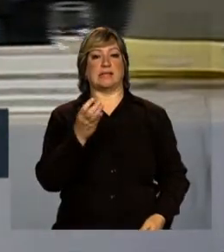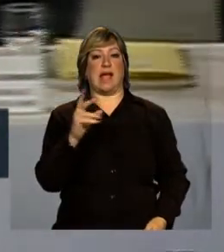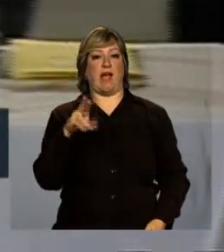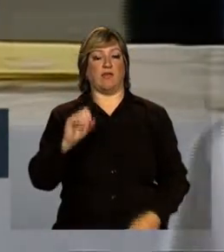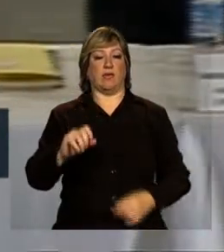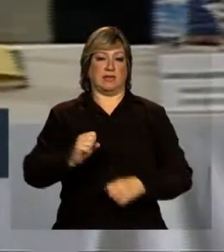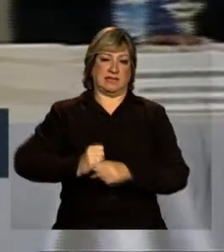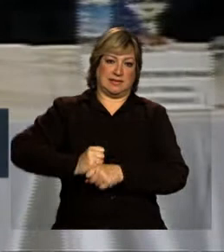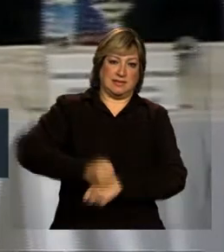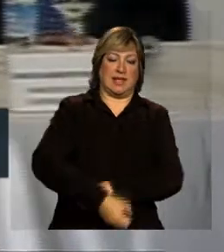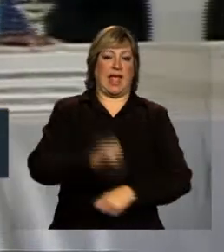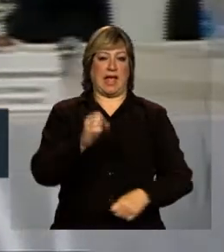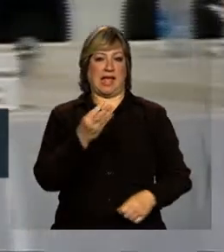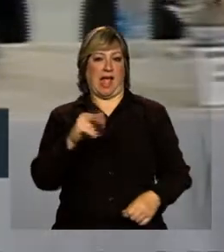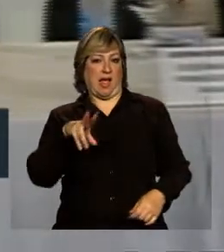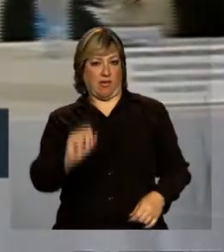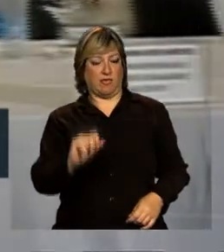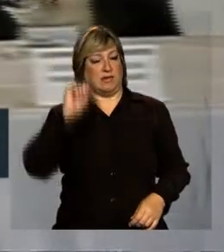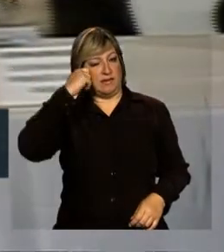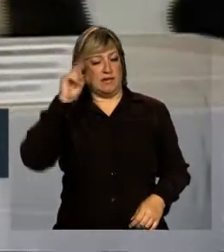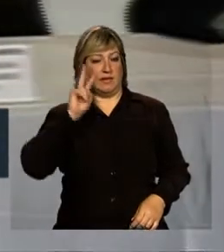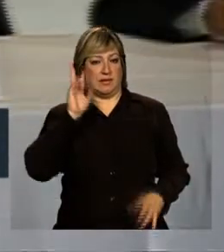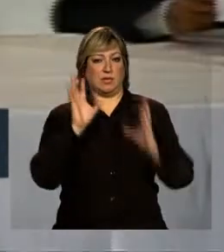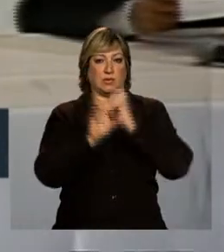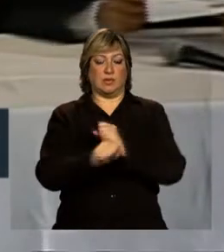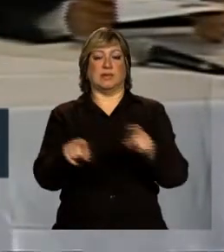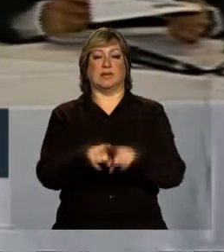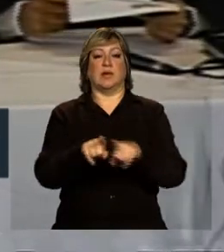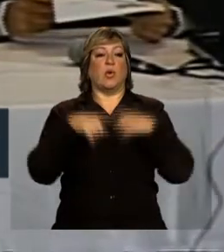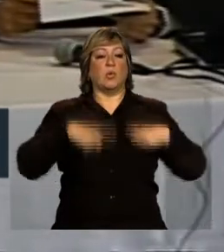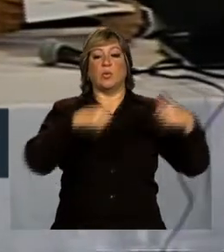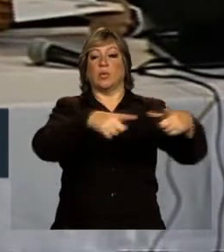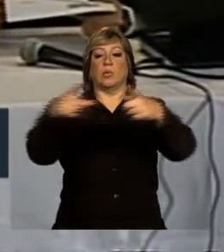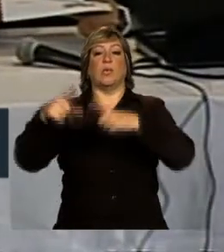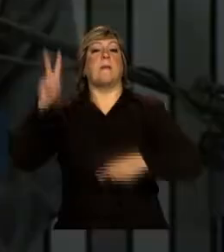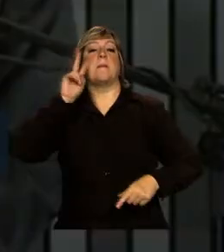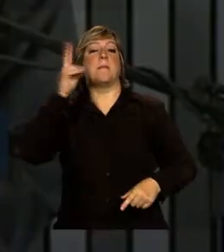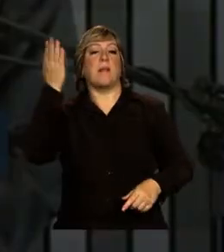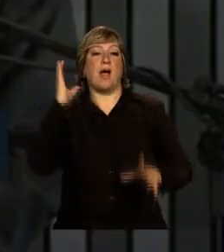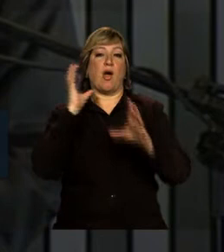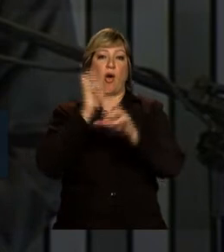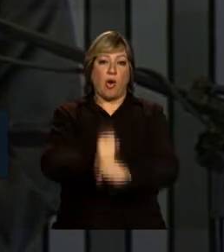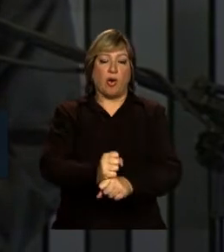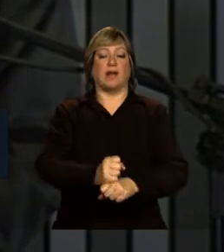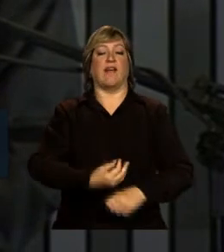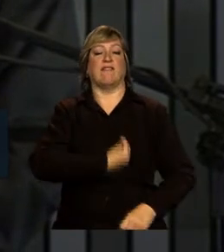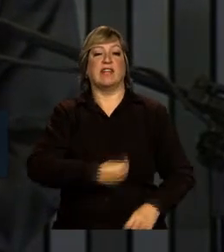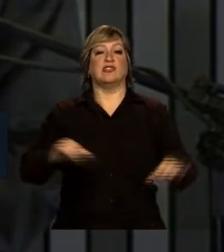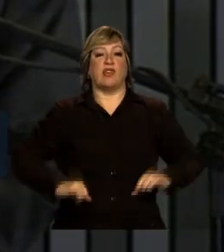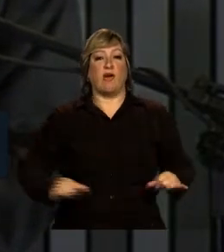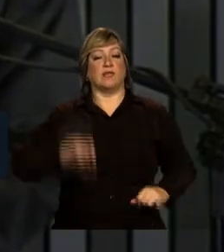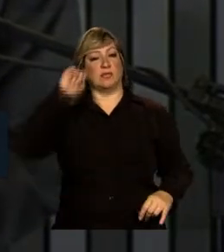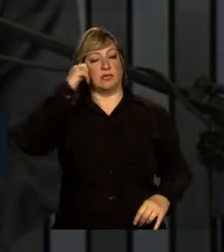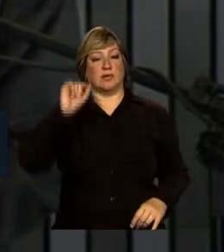tema Herança, Identidade, Educação e Cultura, Gestão dos Sítios e Lugares de Memória, ligada ao tráfico negreiro e à escravidão.